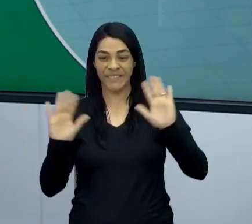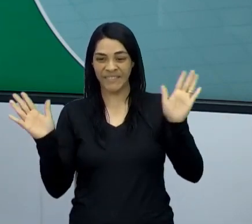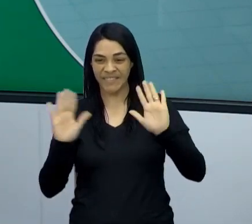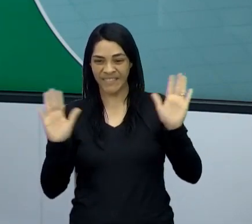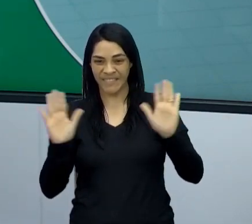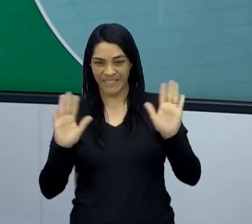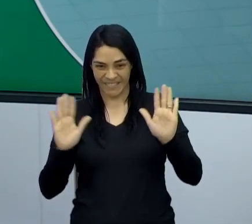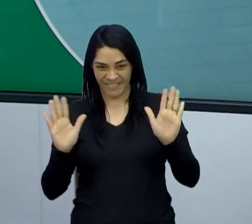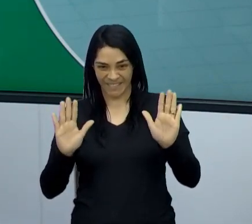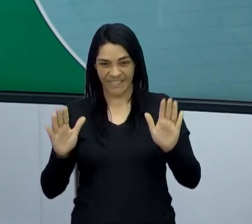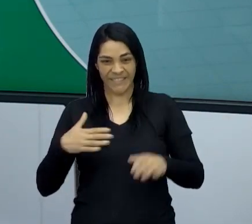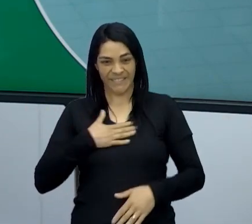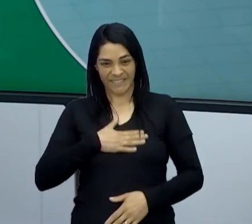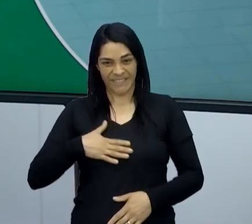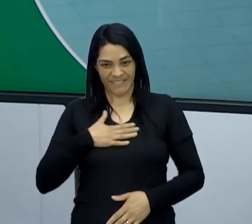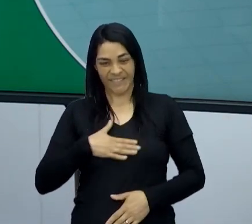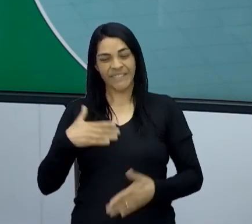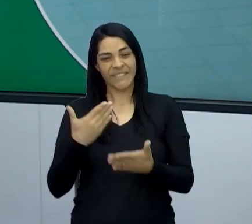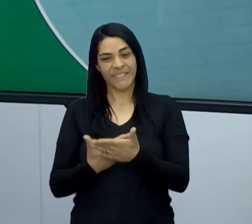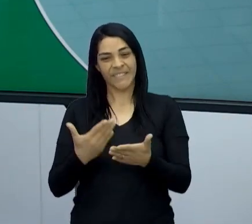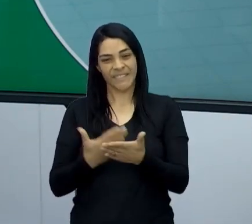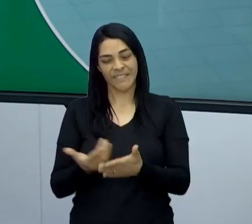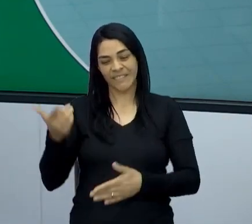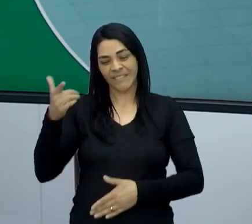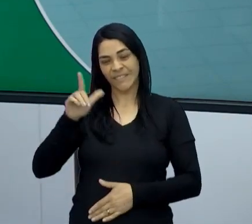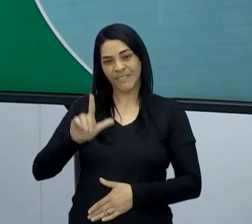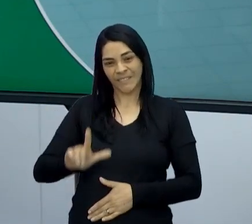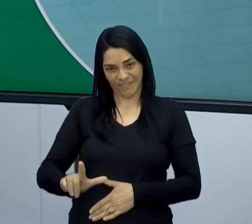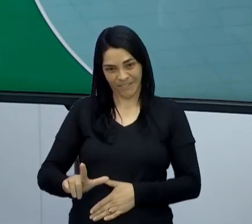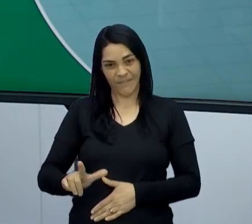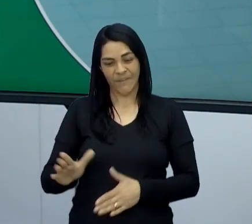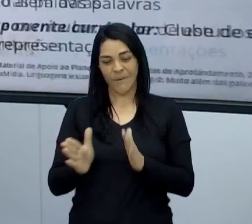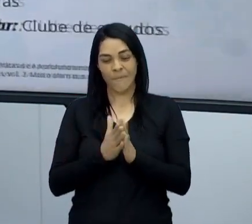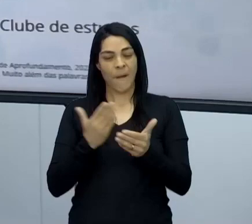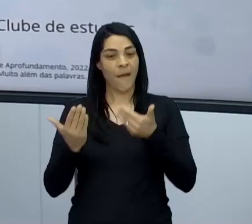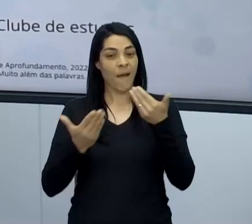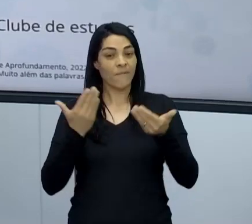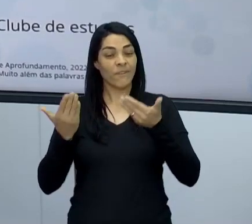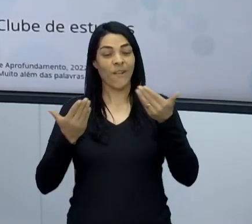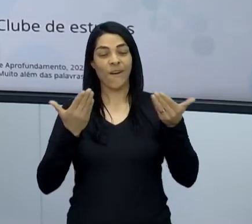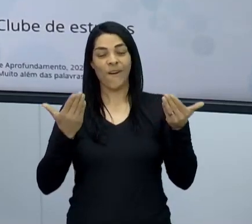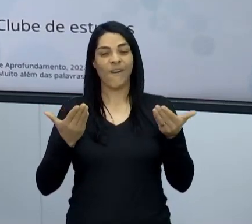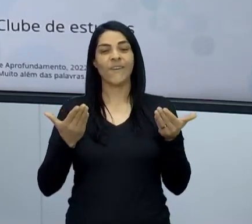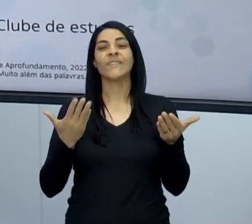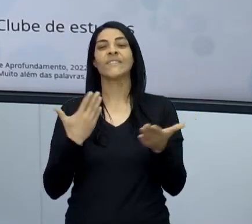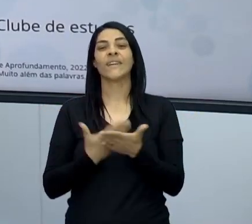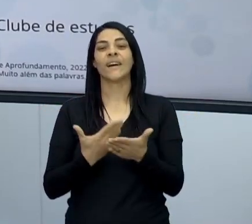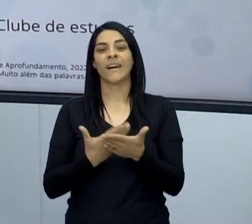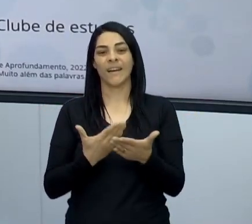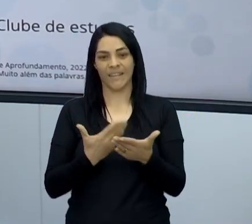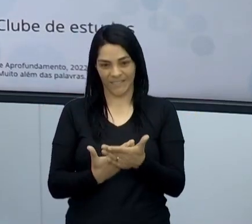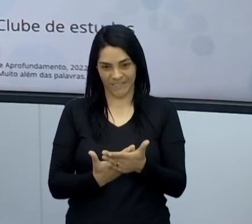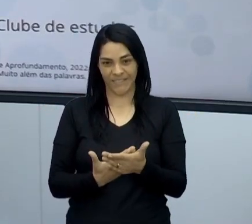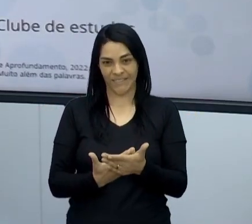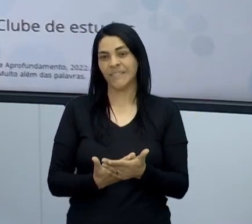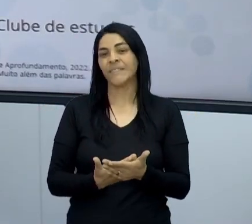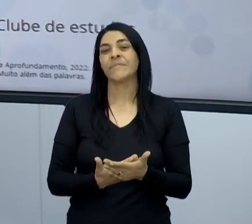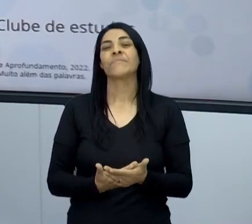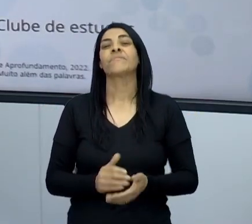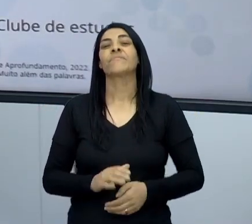Olá, queridos estudantes, estamos aqui para mais uma excelente, maravilhosa, espetacular aula do nosso Clube dos Estudos